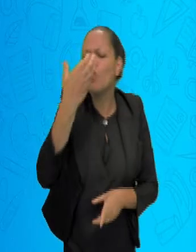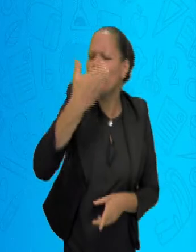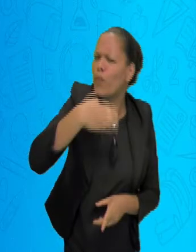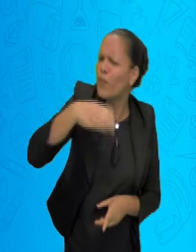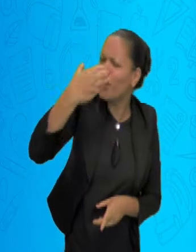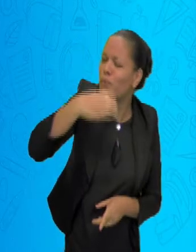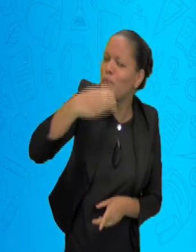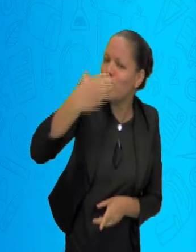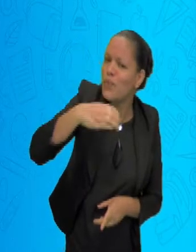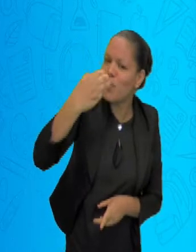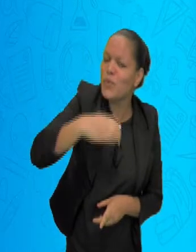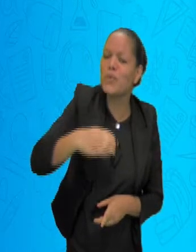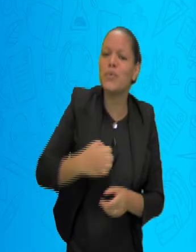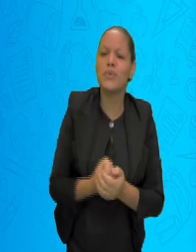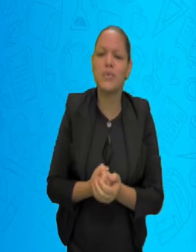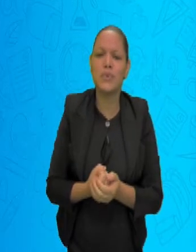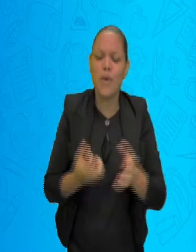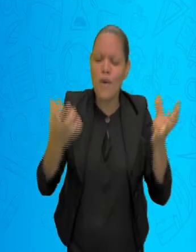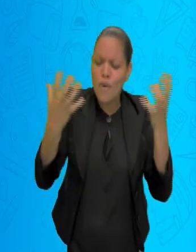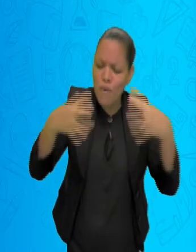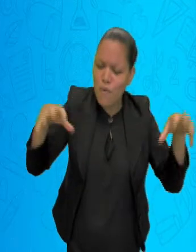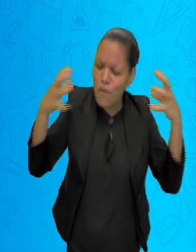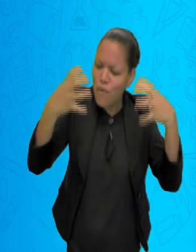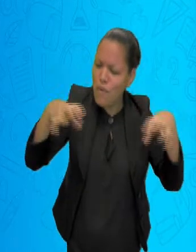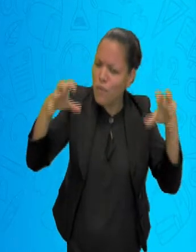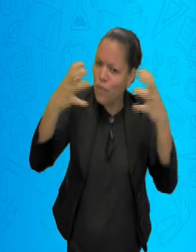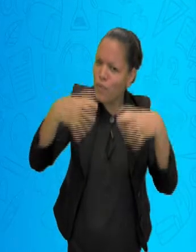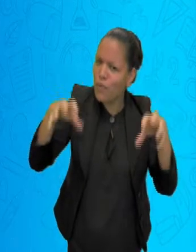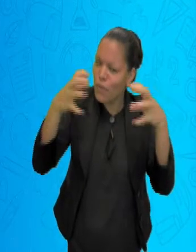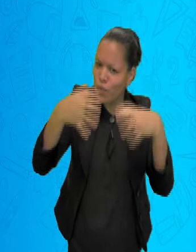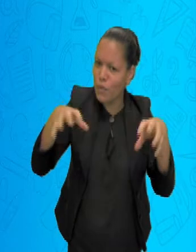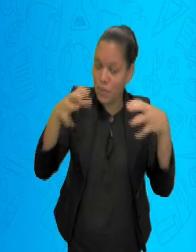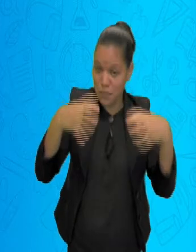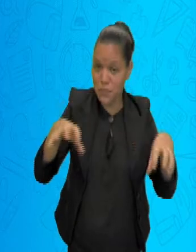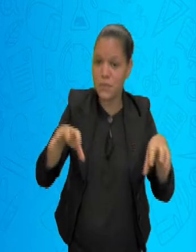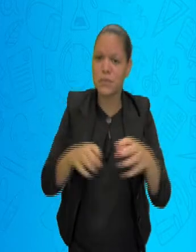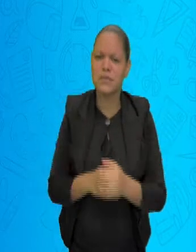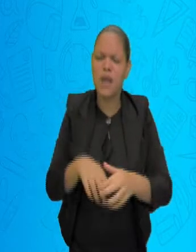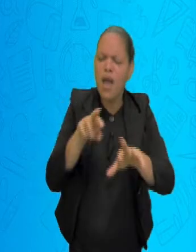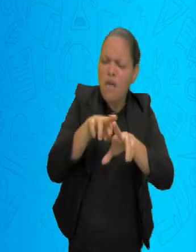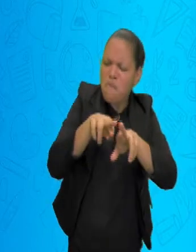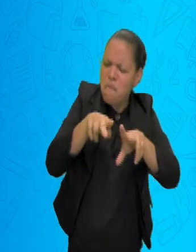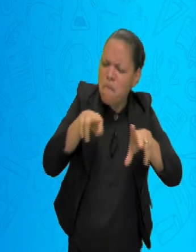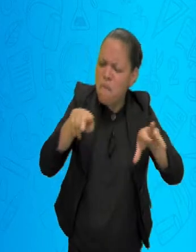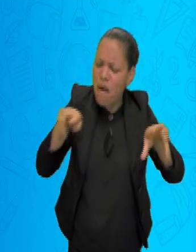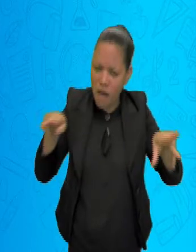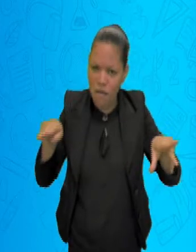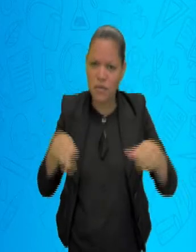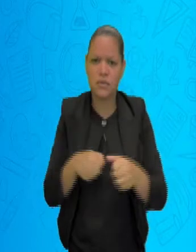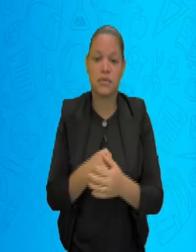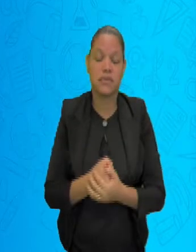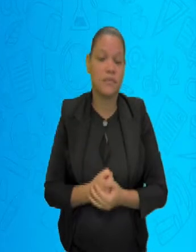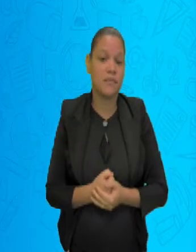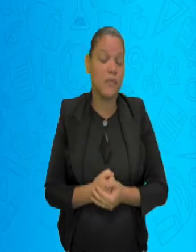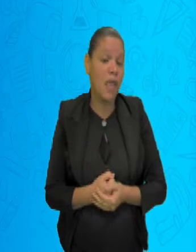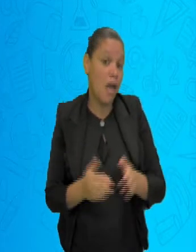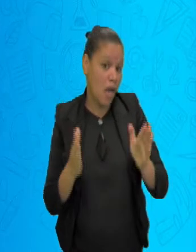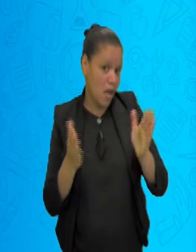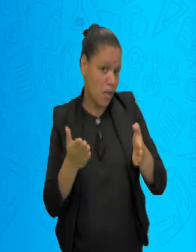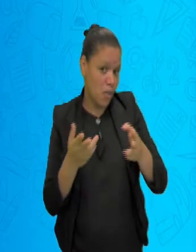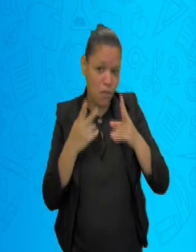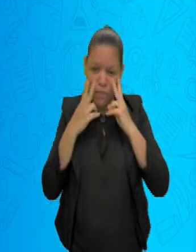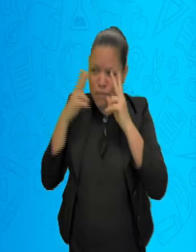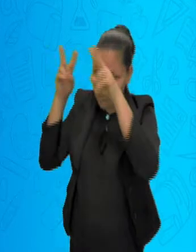fruto, está dentro do extrativismo vegetal. Mineral, nós vamos conseguir identificar nessa segunda